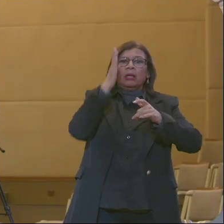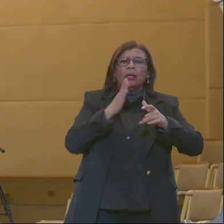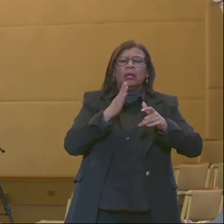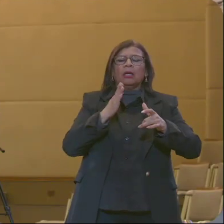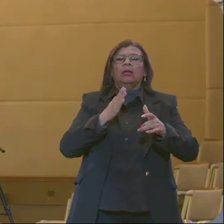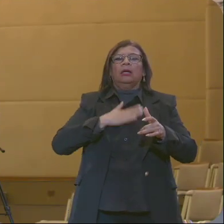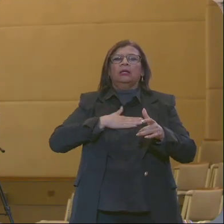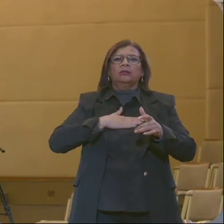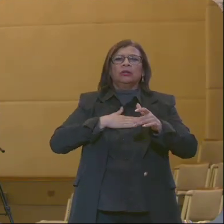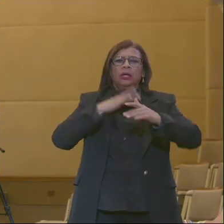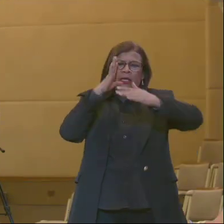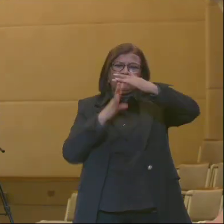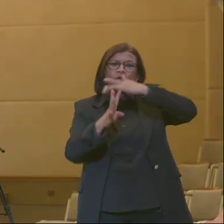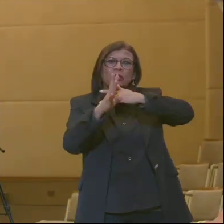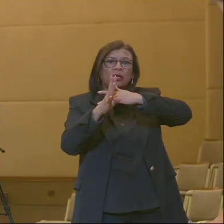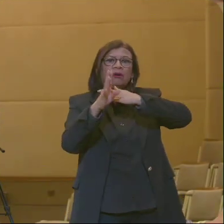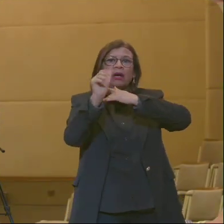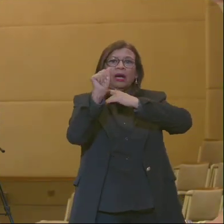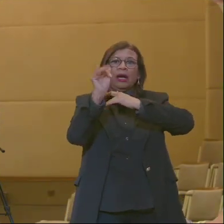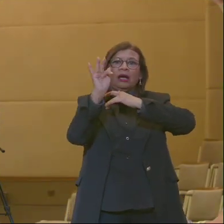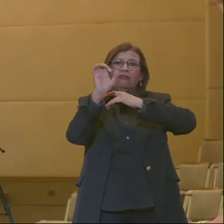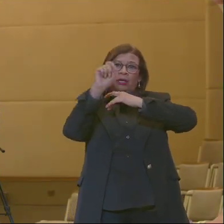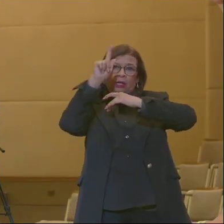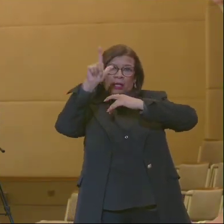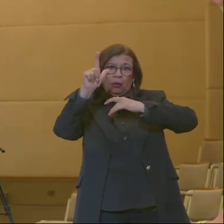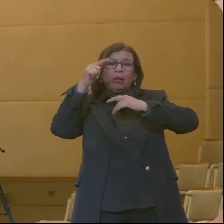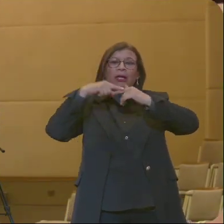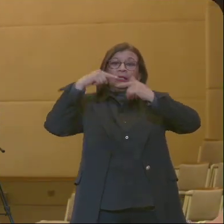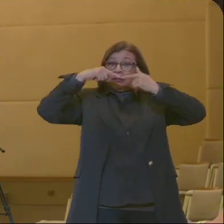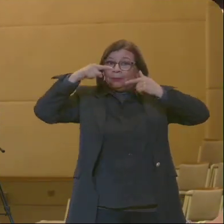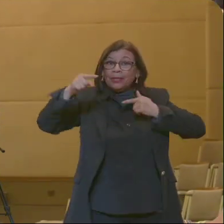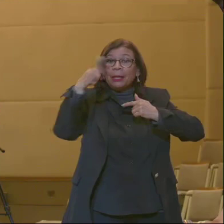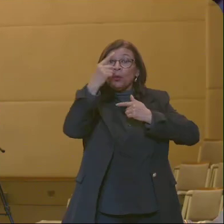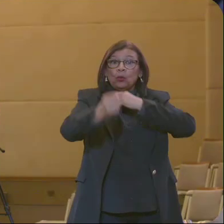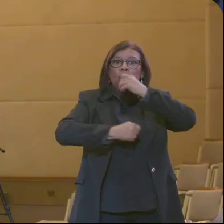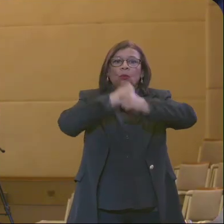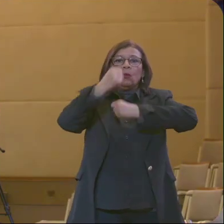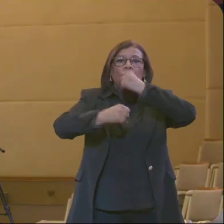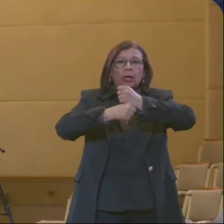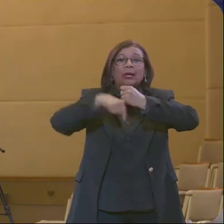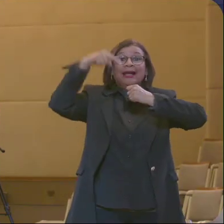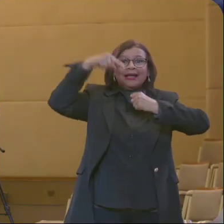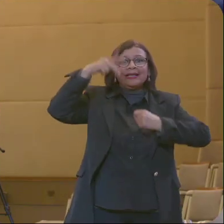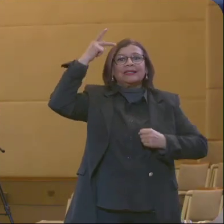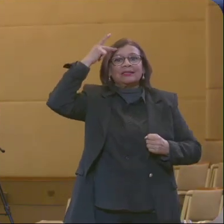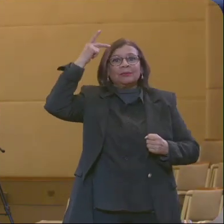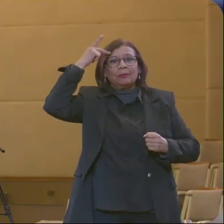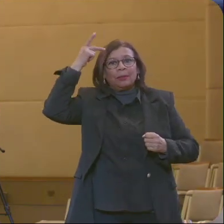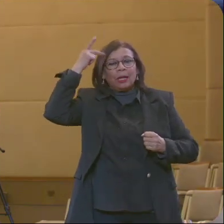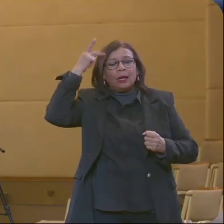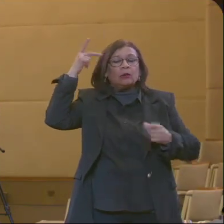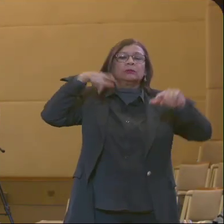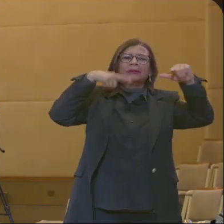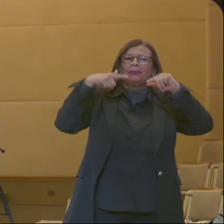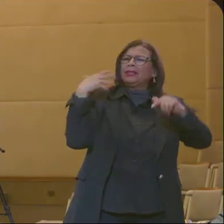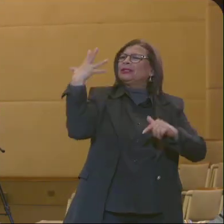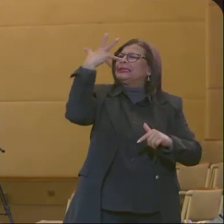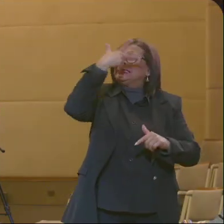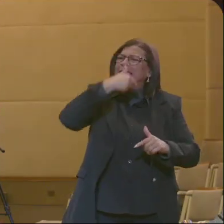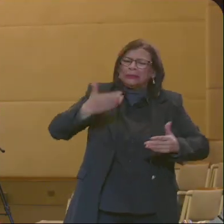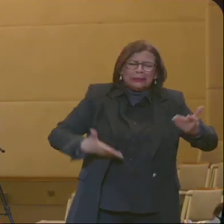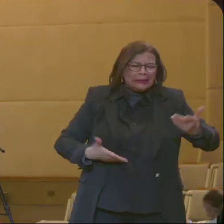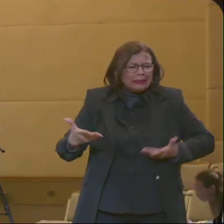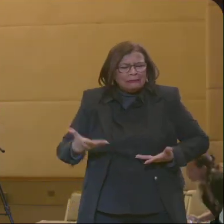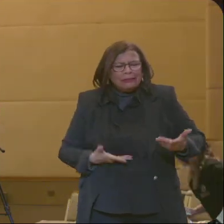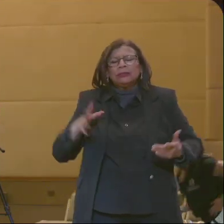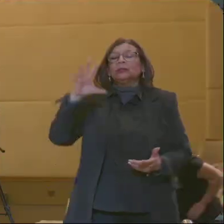com refugiados afegãos. Essa semana eles completam um ano de projeto aqui em São Paulo e tem sido um trabalho lindo, servindo